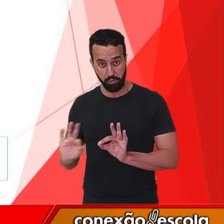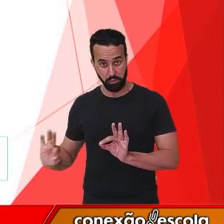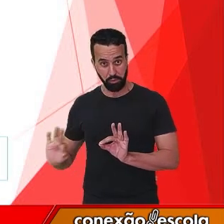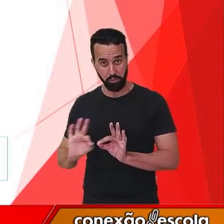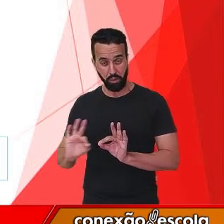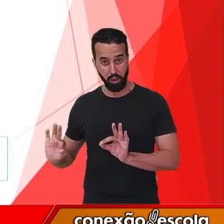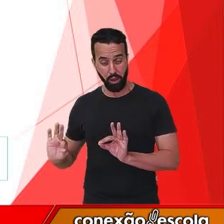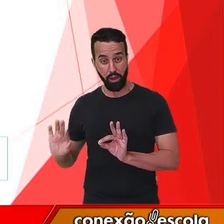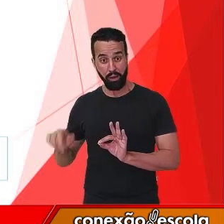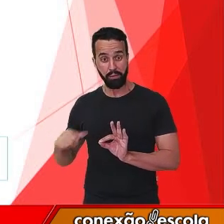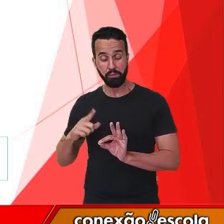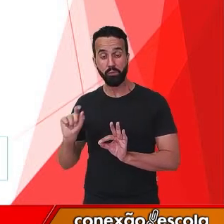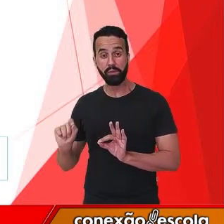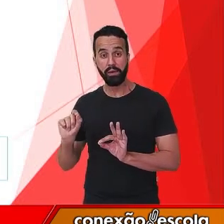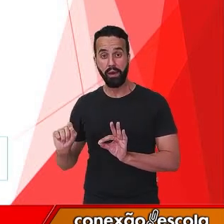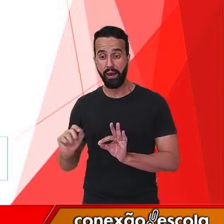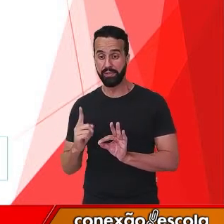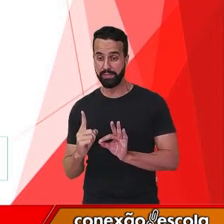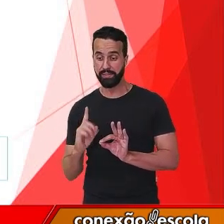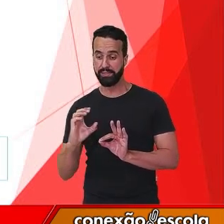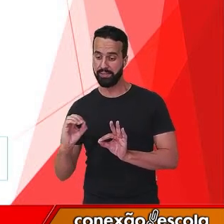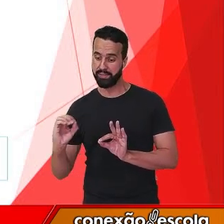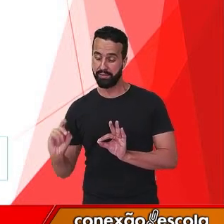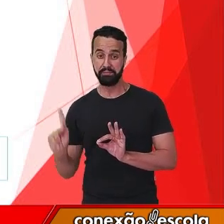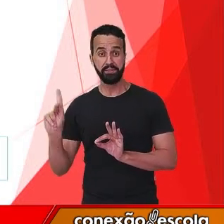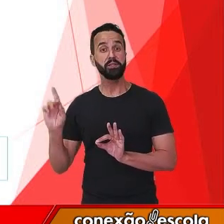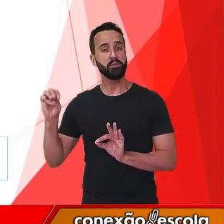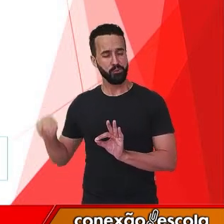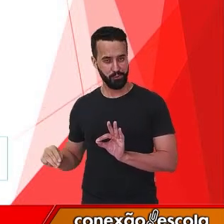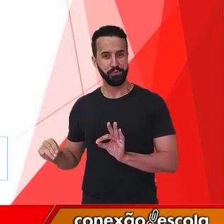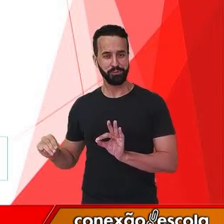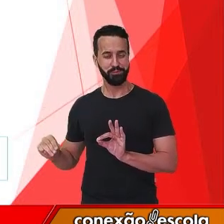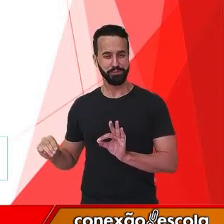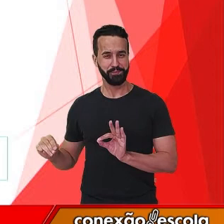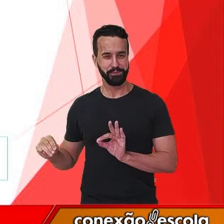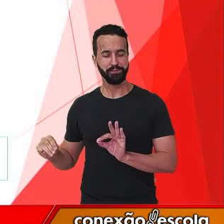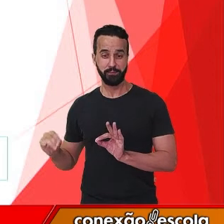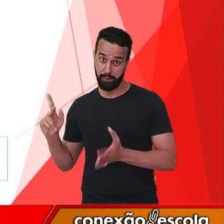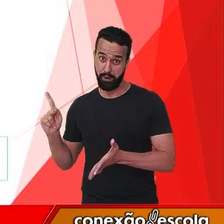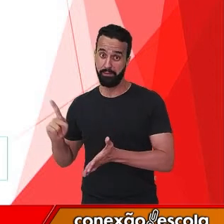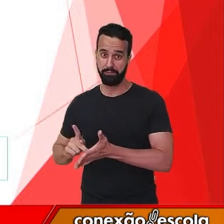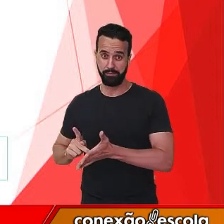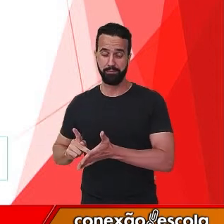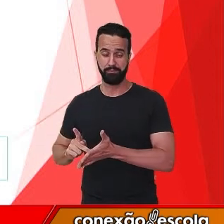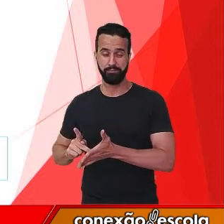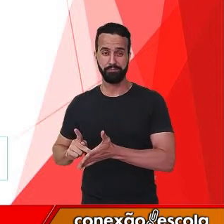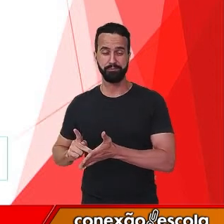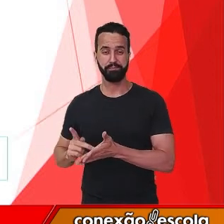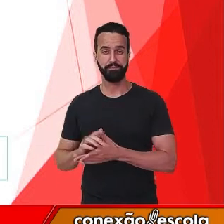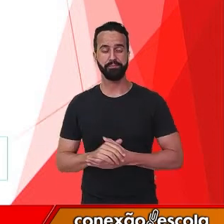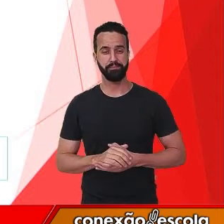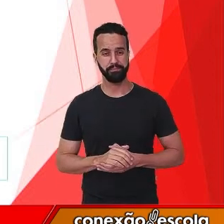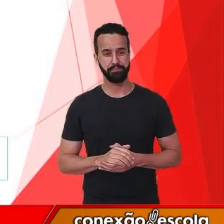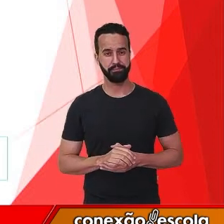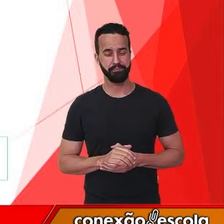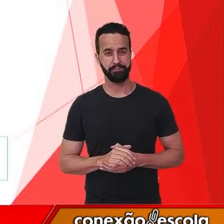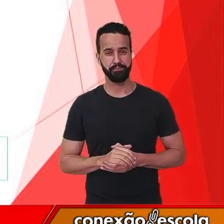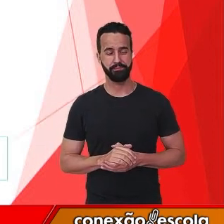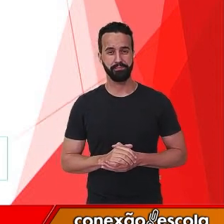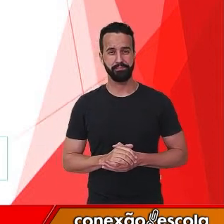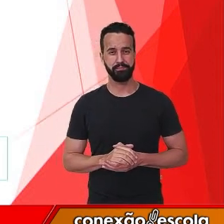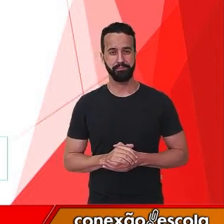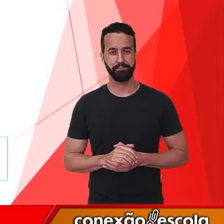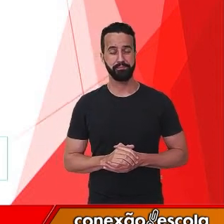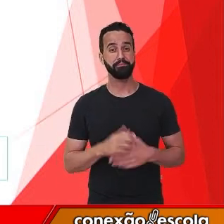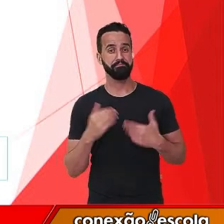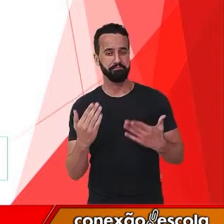mapa correspondem a 100 Km na realidade E aí meu brother